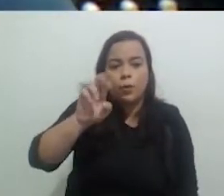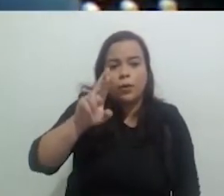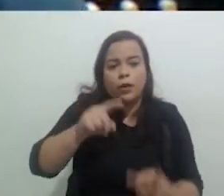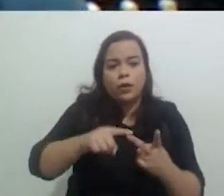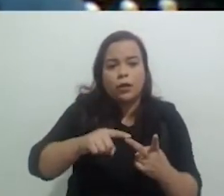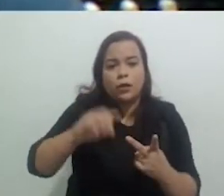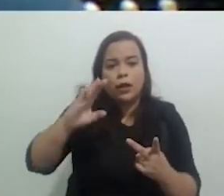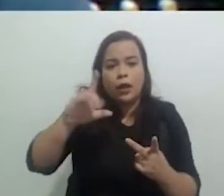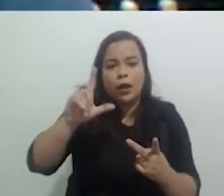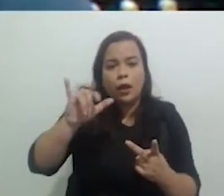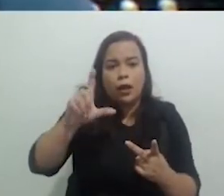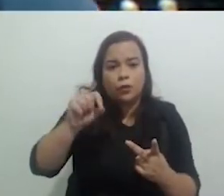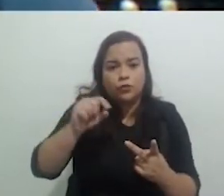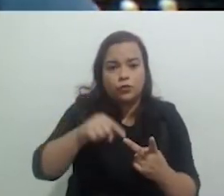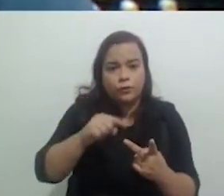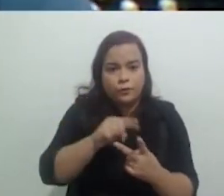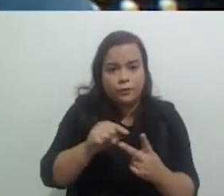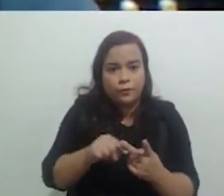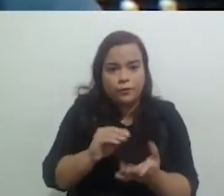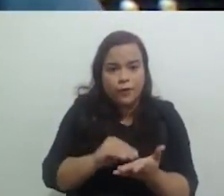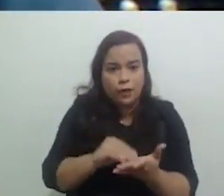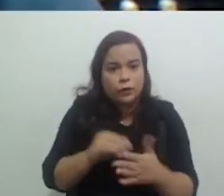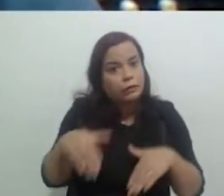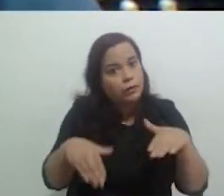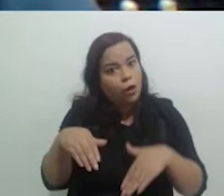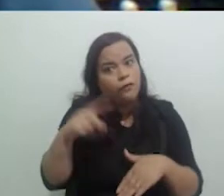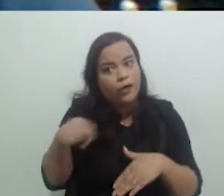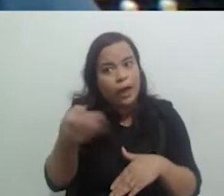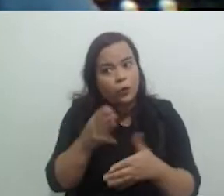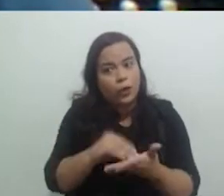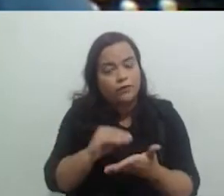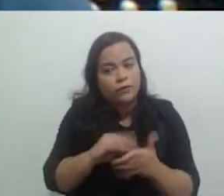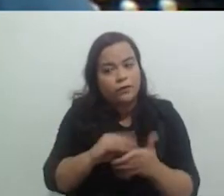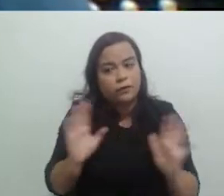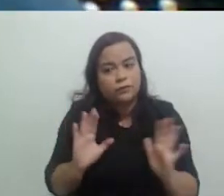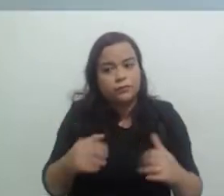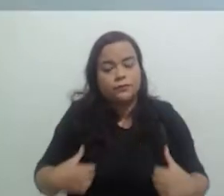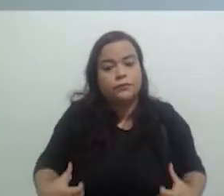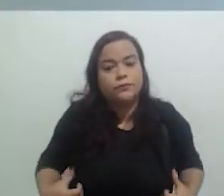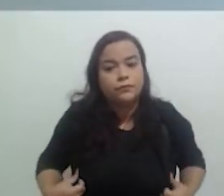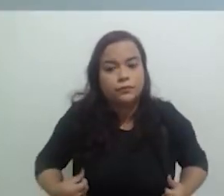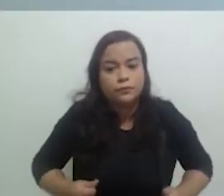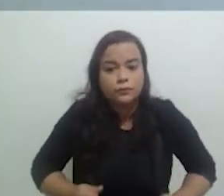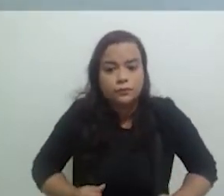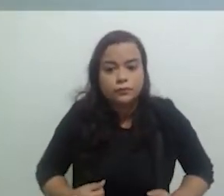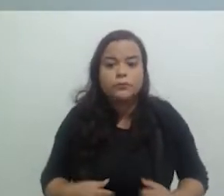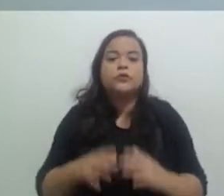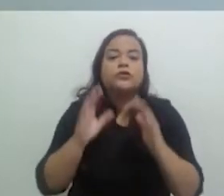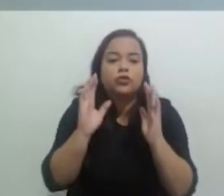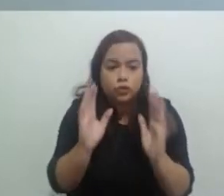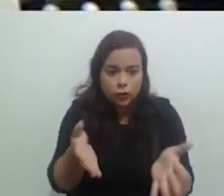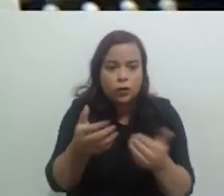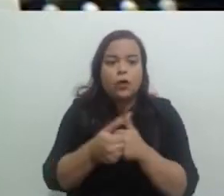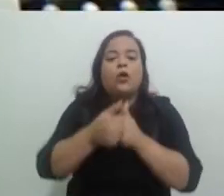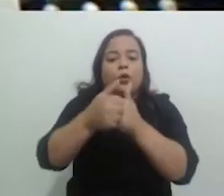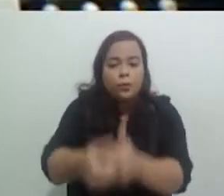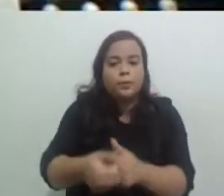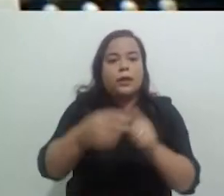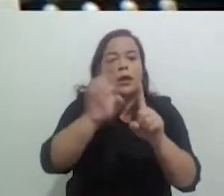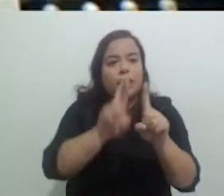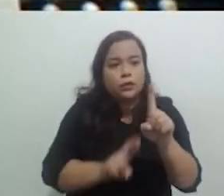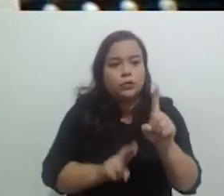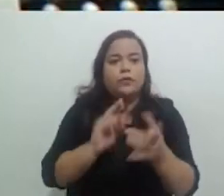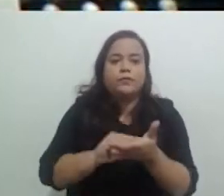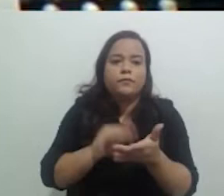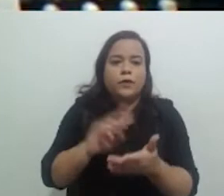Mas talvez não esteja atualizado. Não, eu já resisti acompanhando o relator, senhor presidente. Ah, então pronto, porque não atualizou. Então,